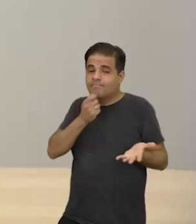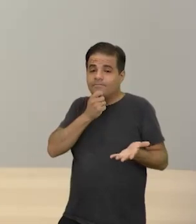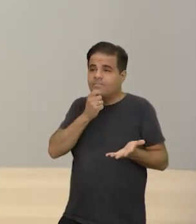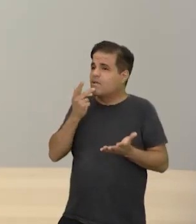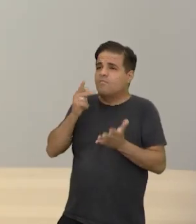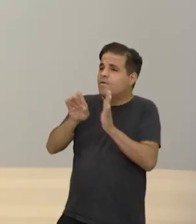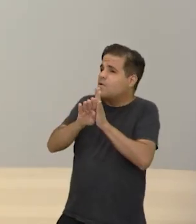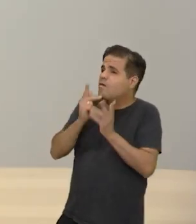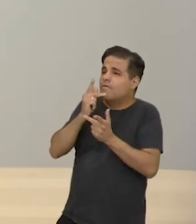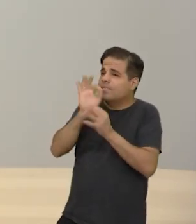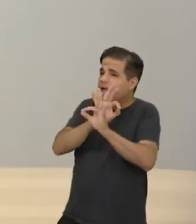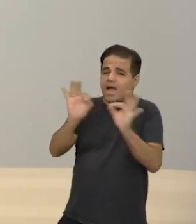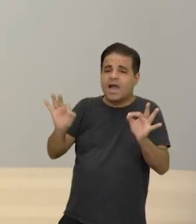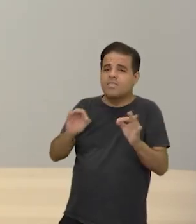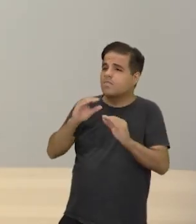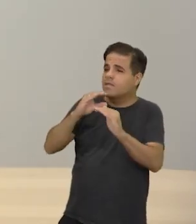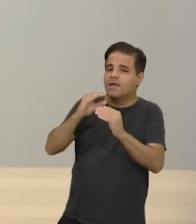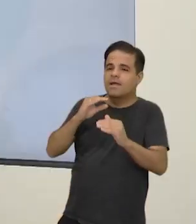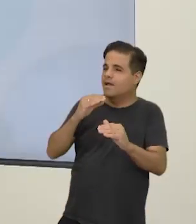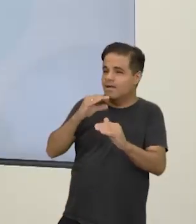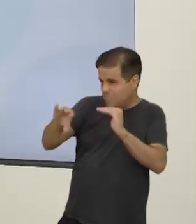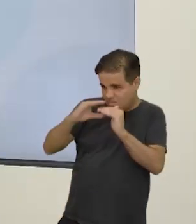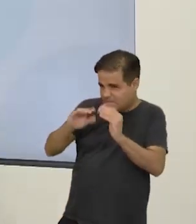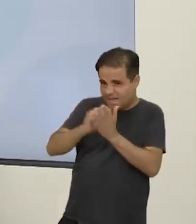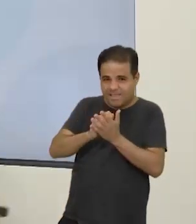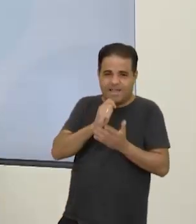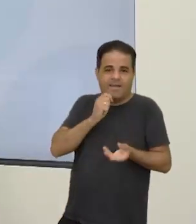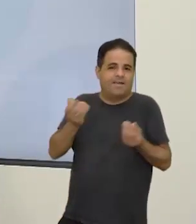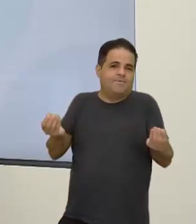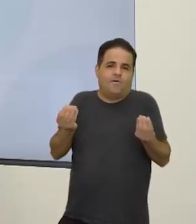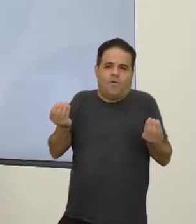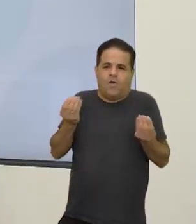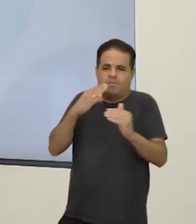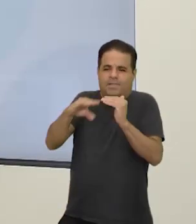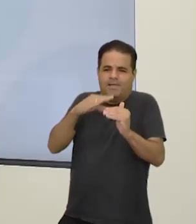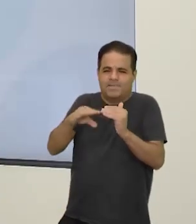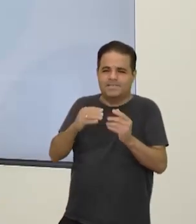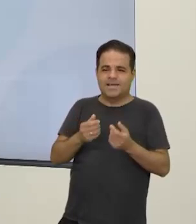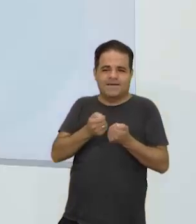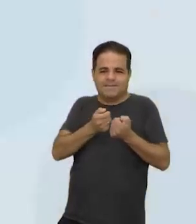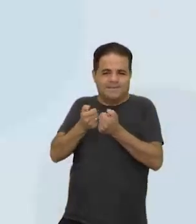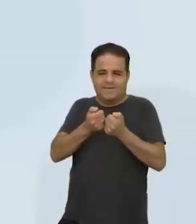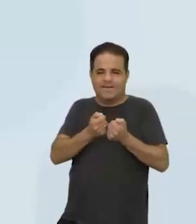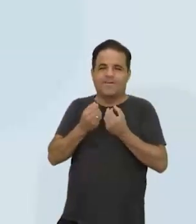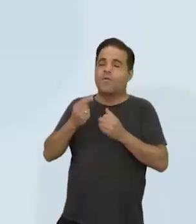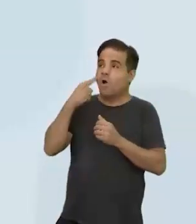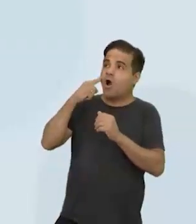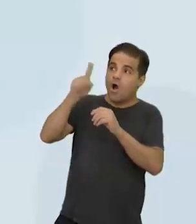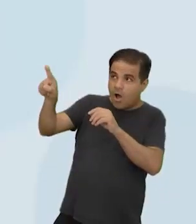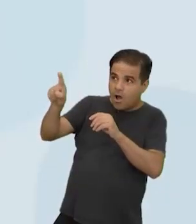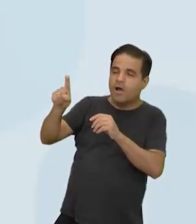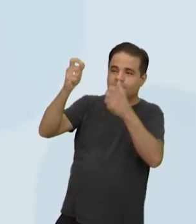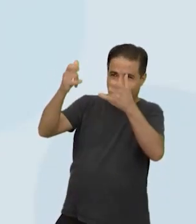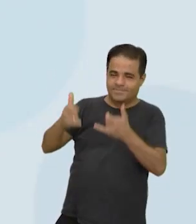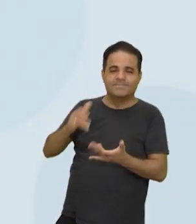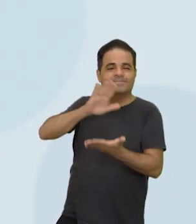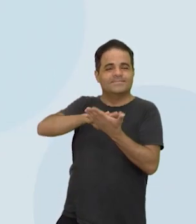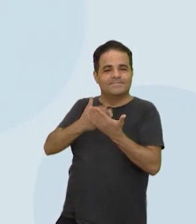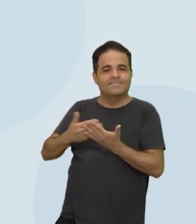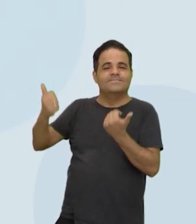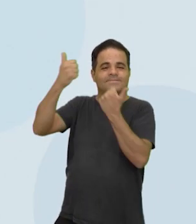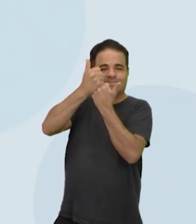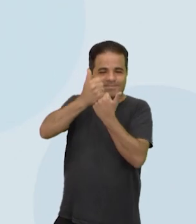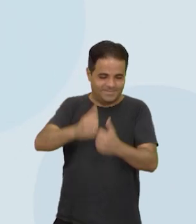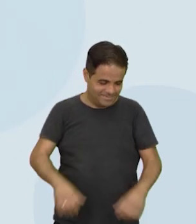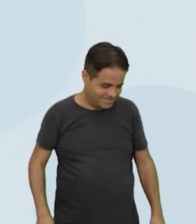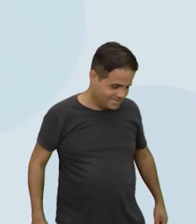não falou nada, não mandou uma mensagem? Não Manda mensagem? Século XIX, gente. Olha só, o comecinho desse livro na tela para vocês. É uma história